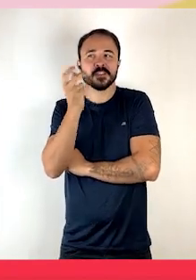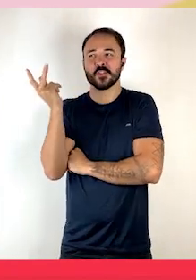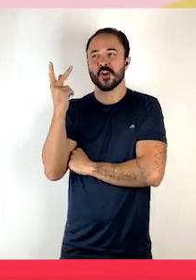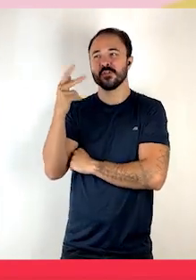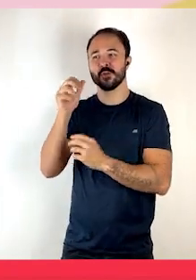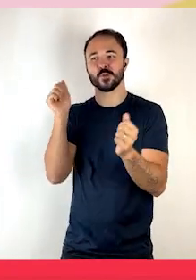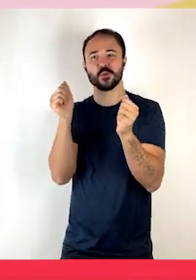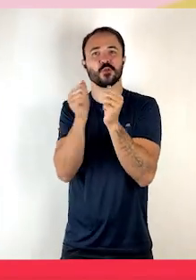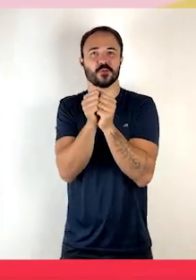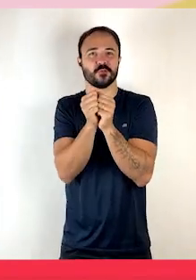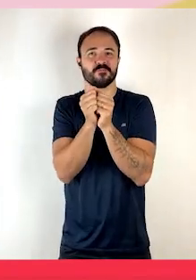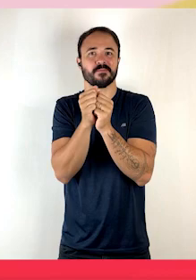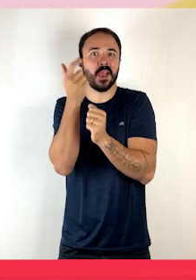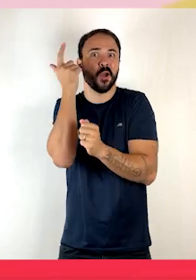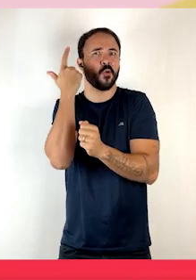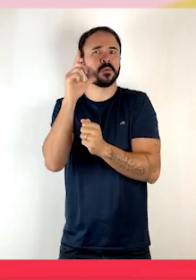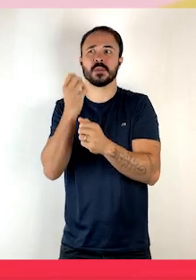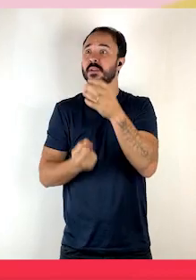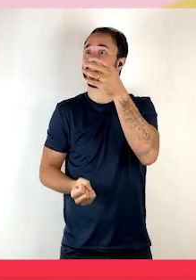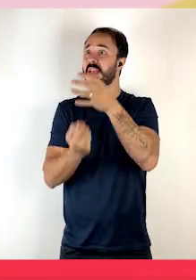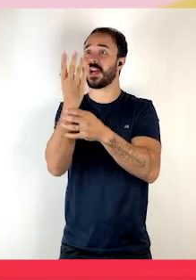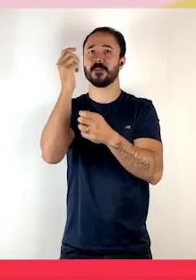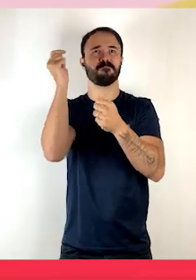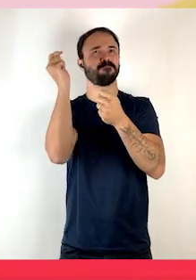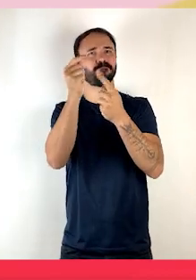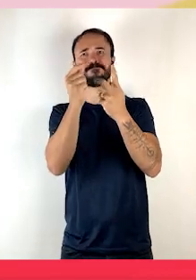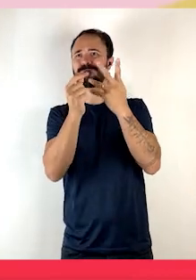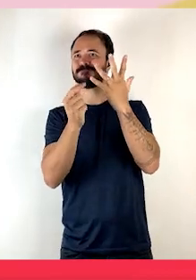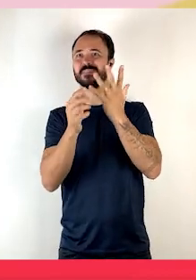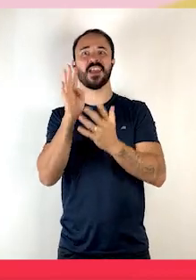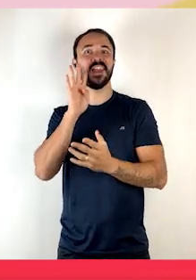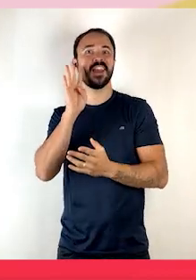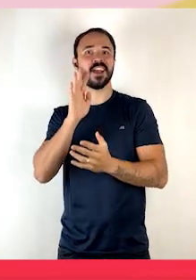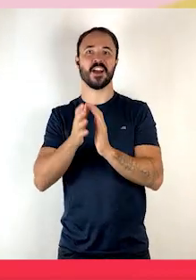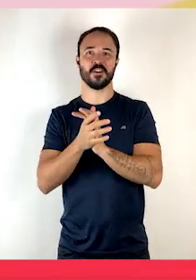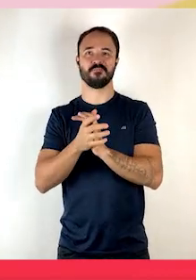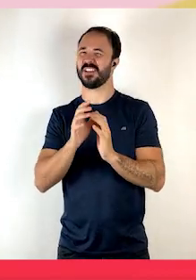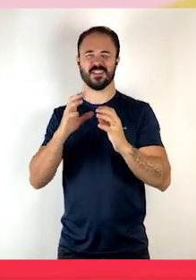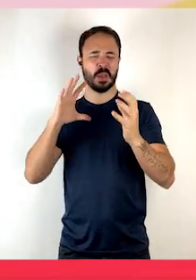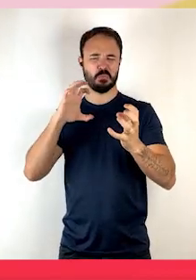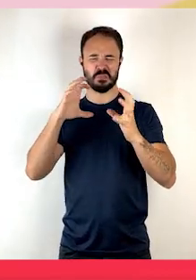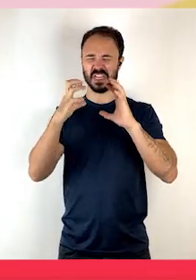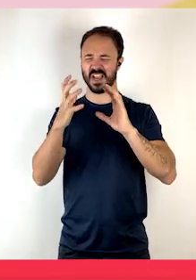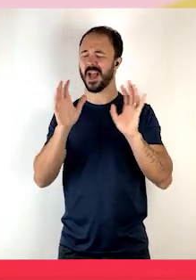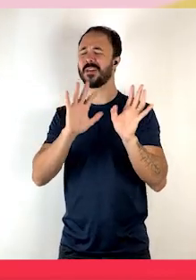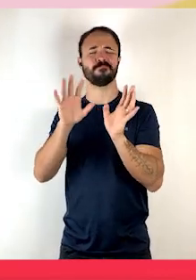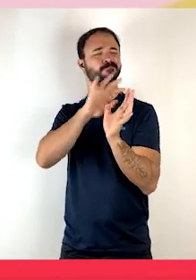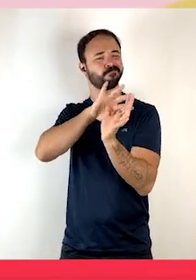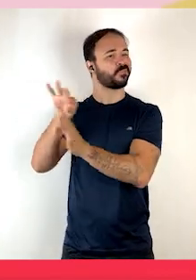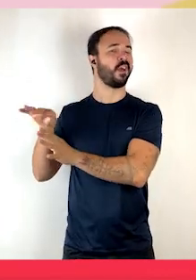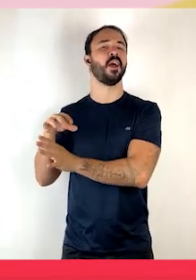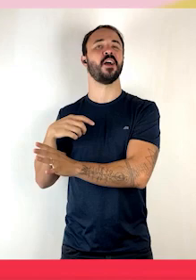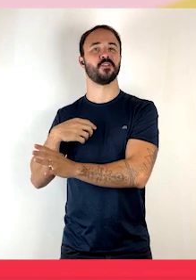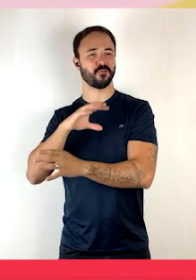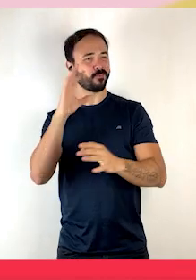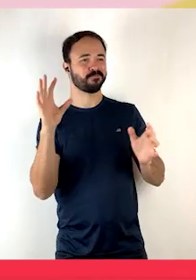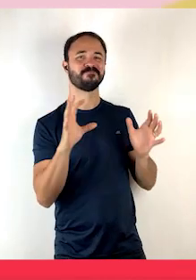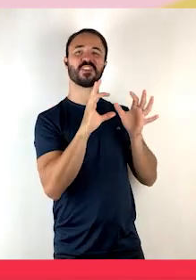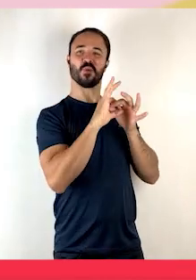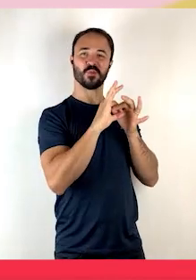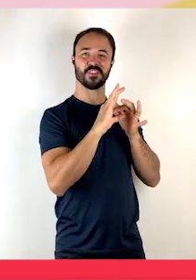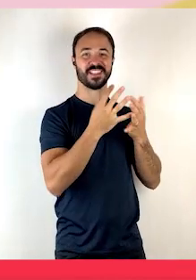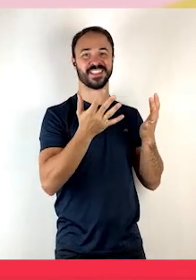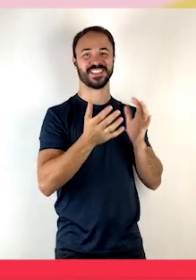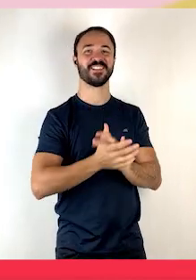a gente se juntar, a gente consegue criar muitas coisas legais. Então não vamos mais brigar e vamos